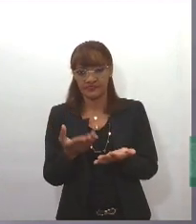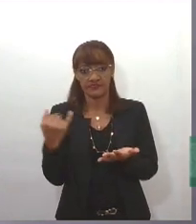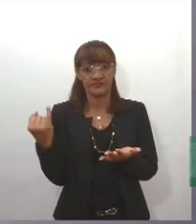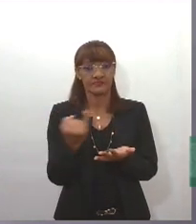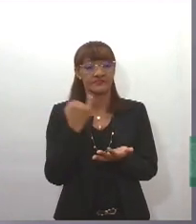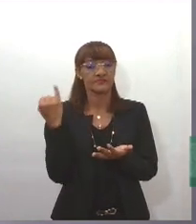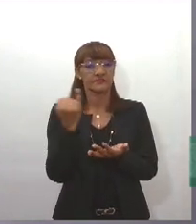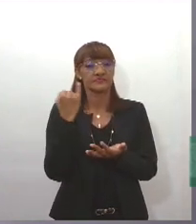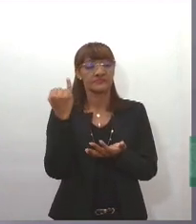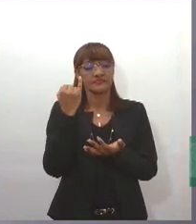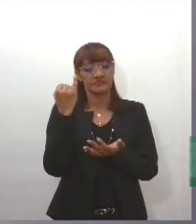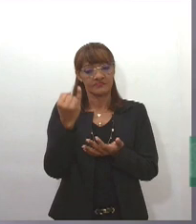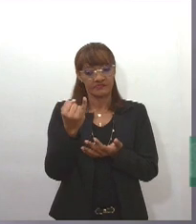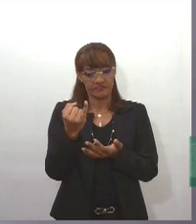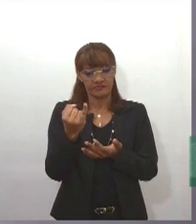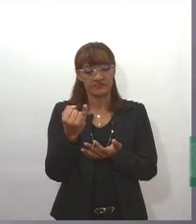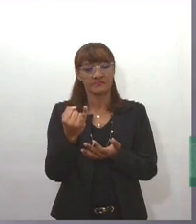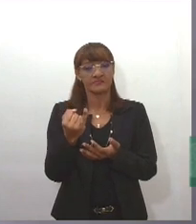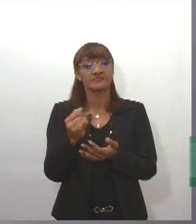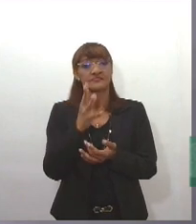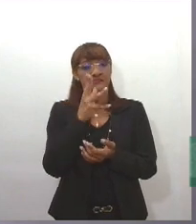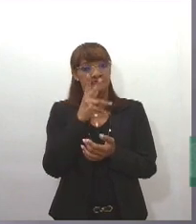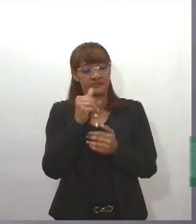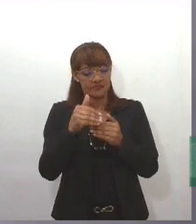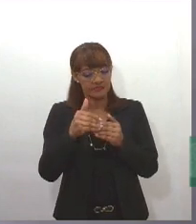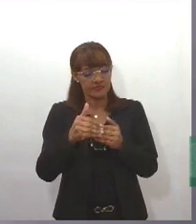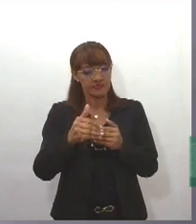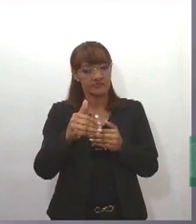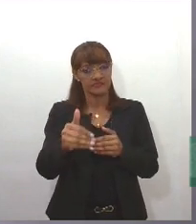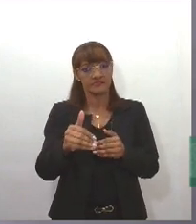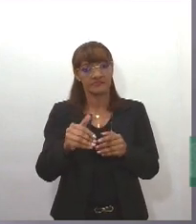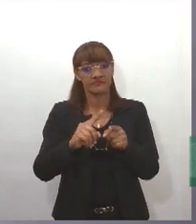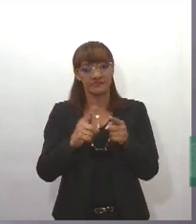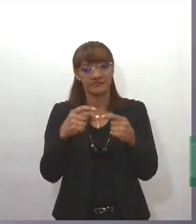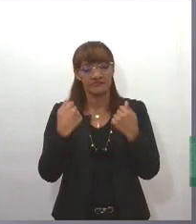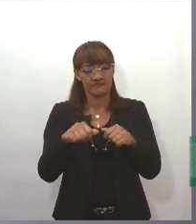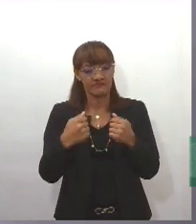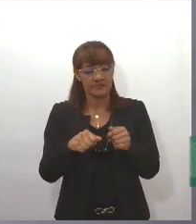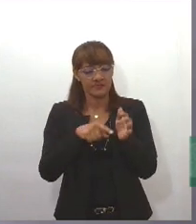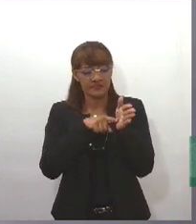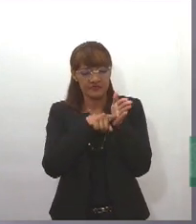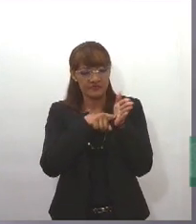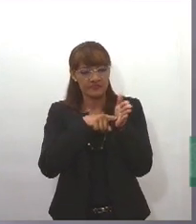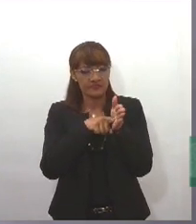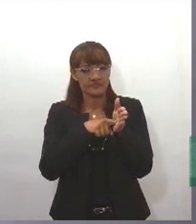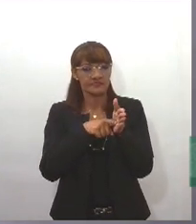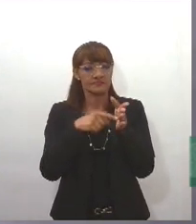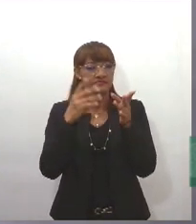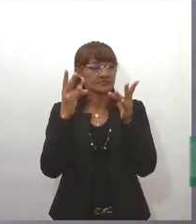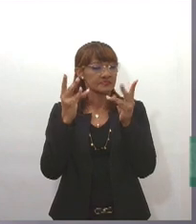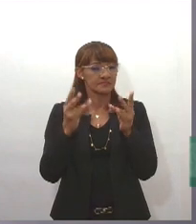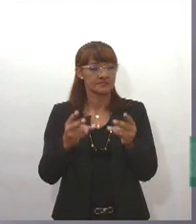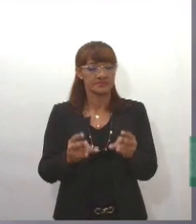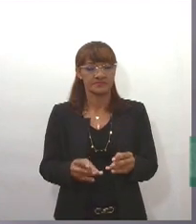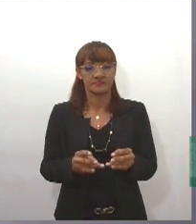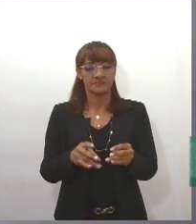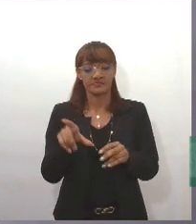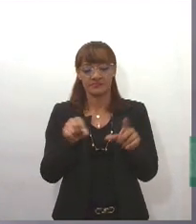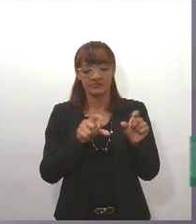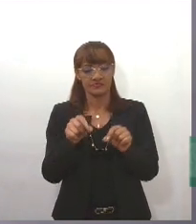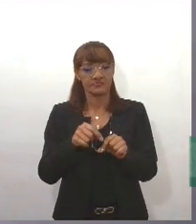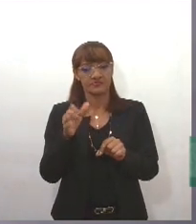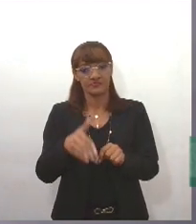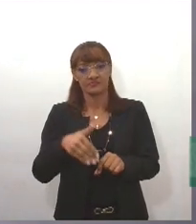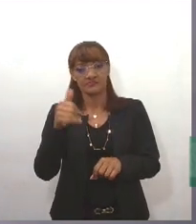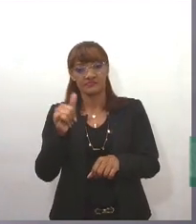aí um tempinho para ser feito que precisa se debruçar bastante né para entender Quais são os melhores mecanismos né de